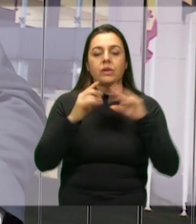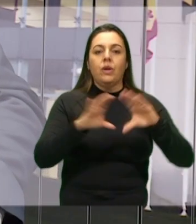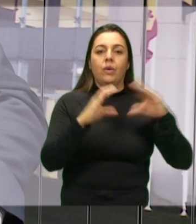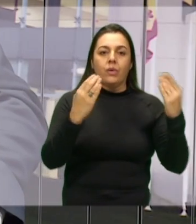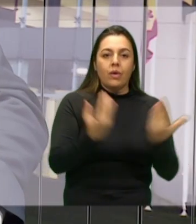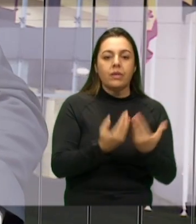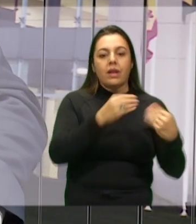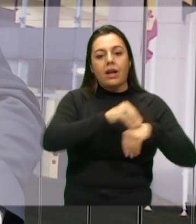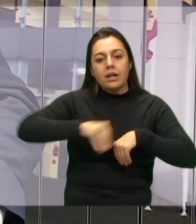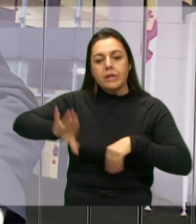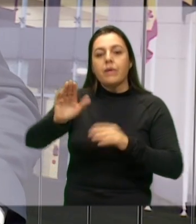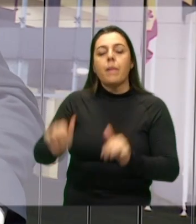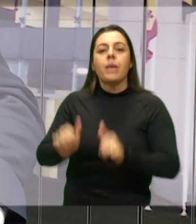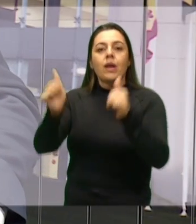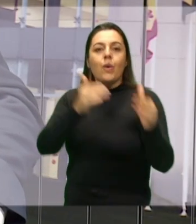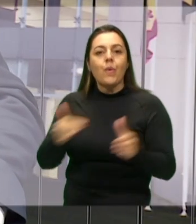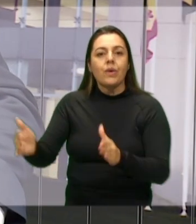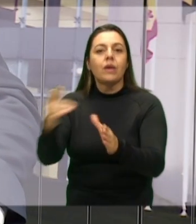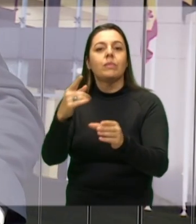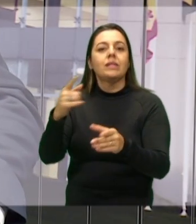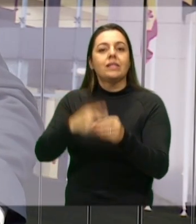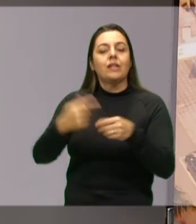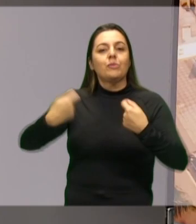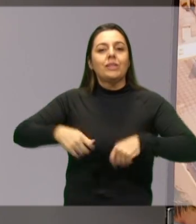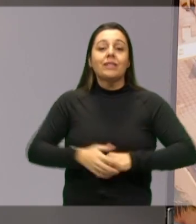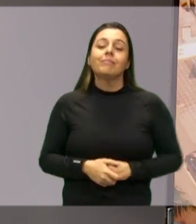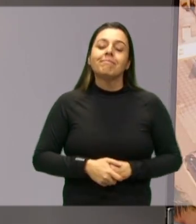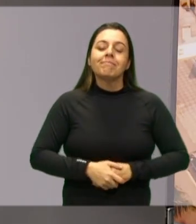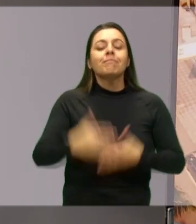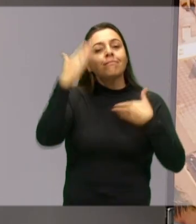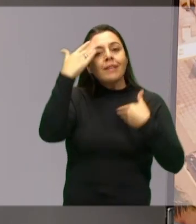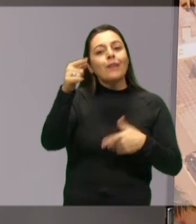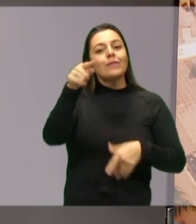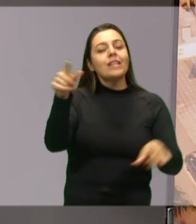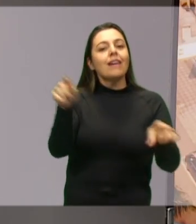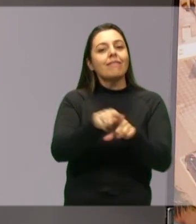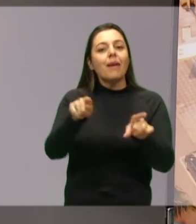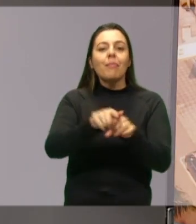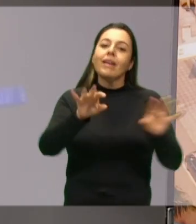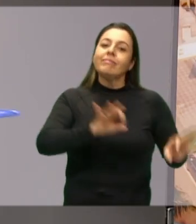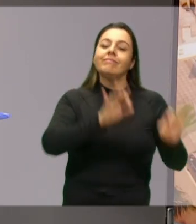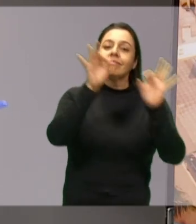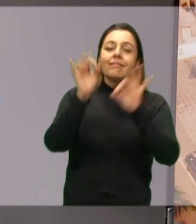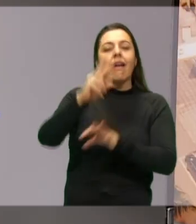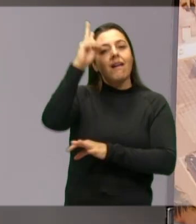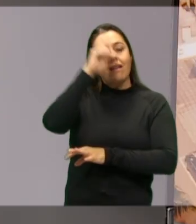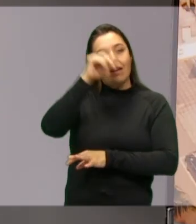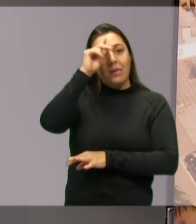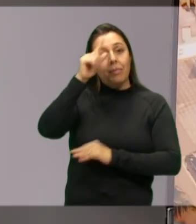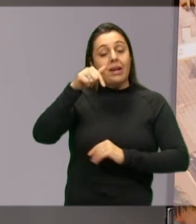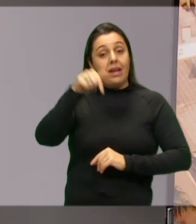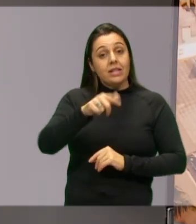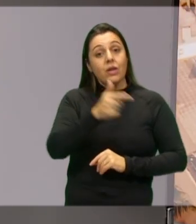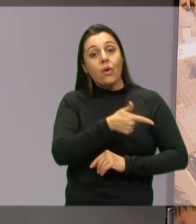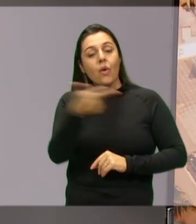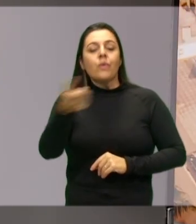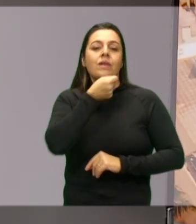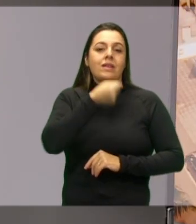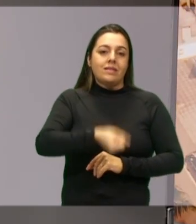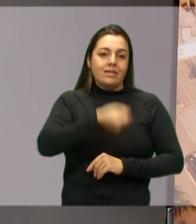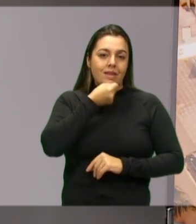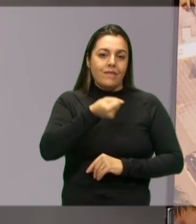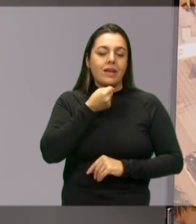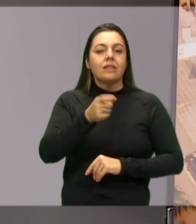comunidade e levar as melhorias e o rumo que a cidade precisa. E obrigado a você também que nos acompanhou. Lembrando que esta e outras